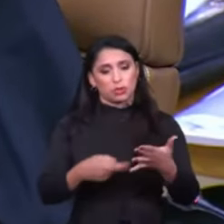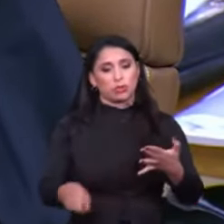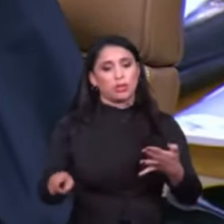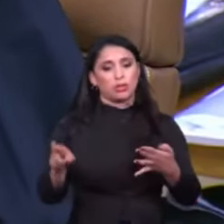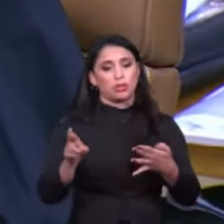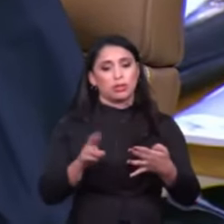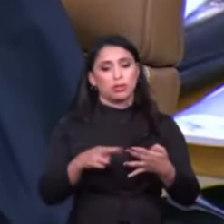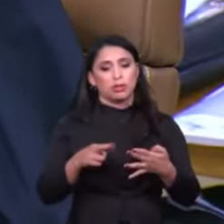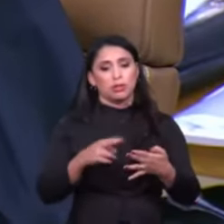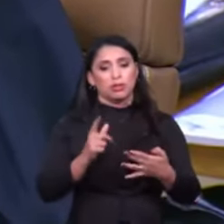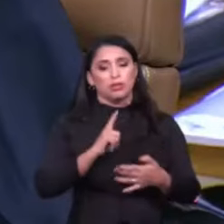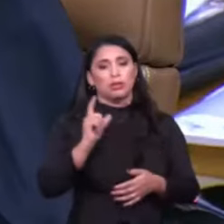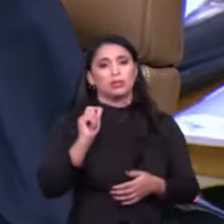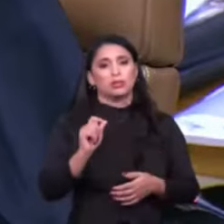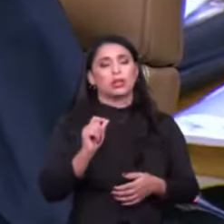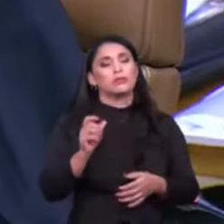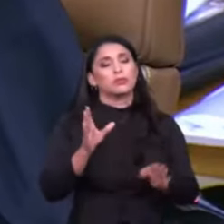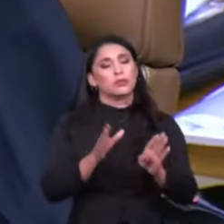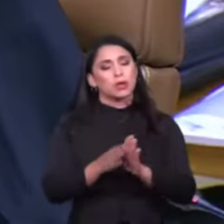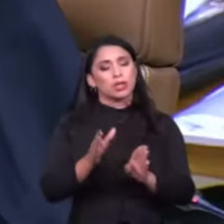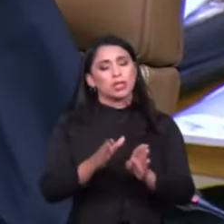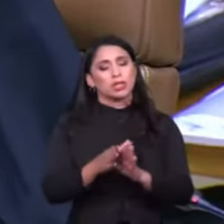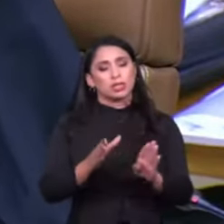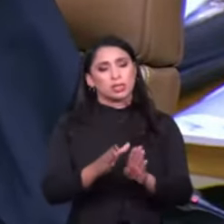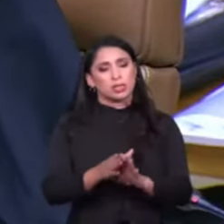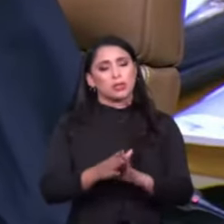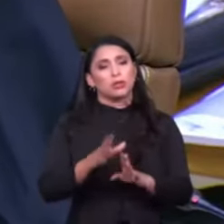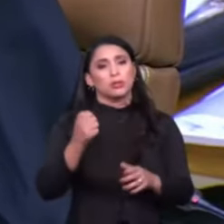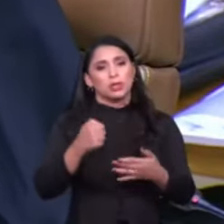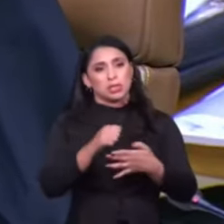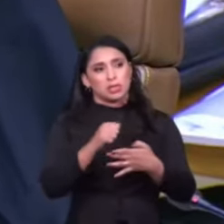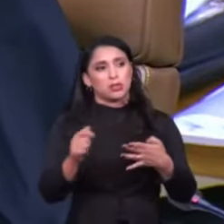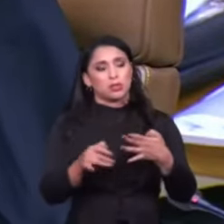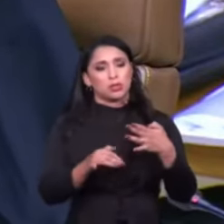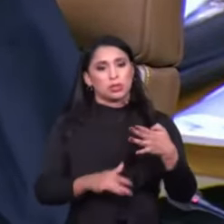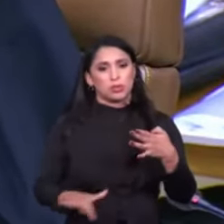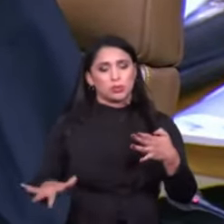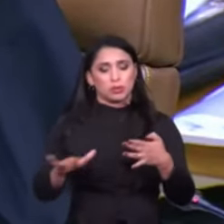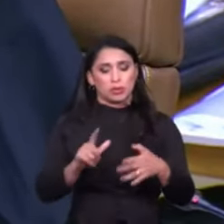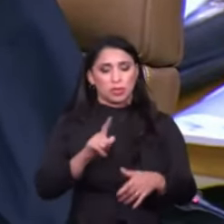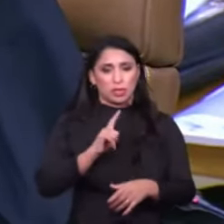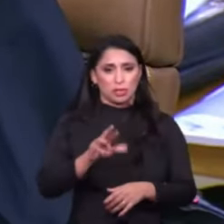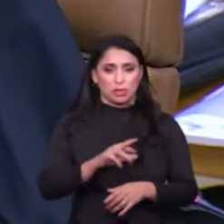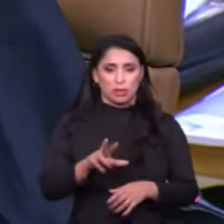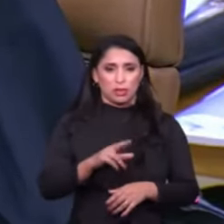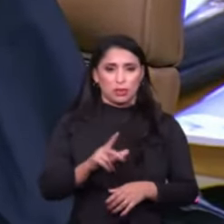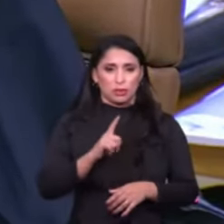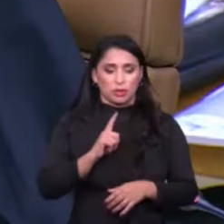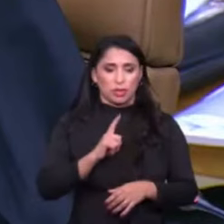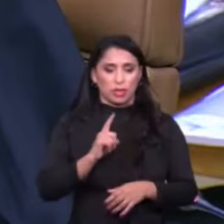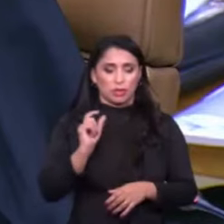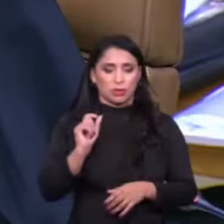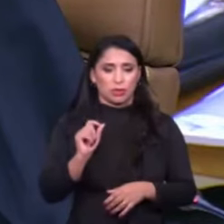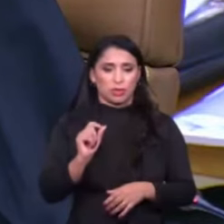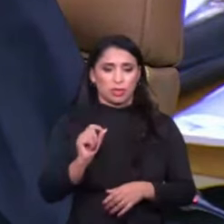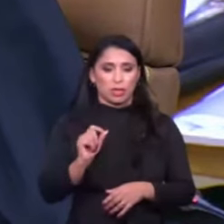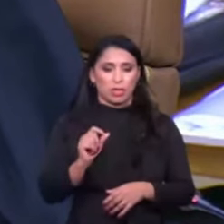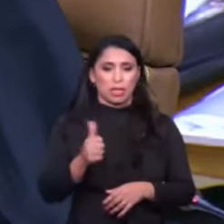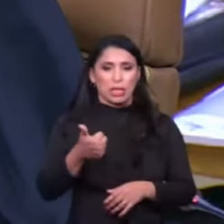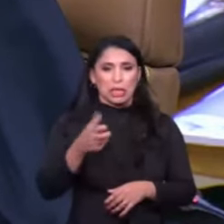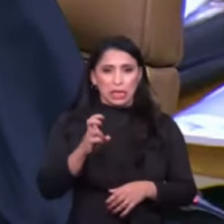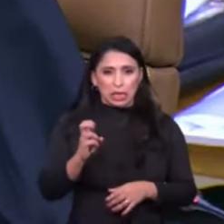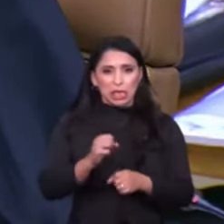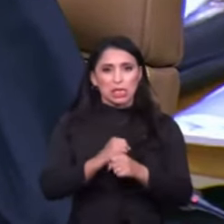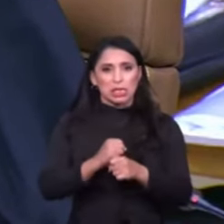postula-se uma reorientação radical da jurisprudência da Corte, sem que tenha havido, nesses pouco mais de 15 anos